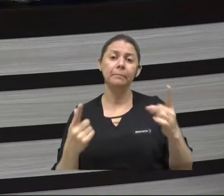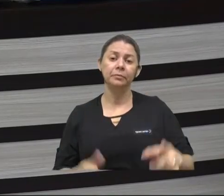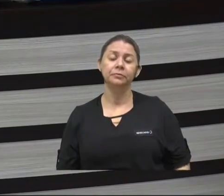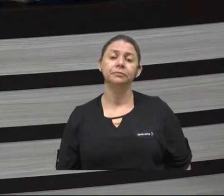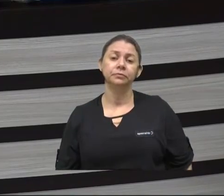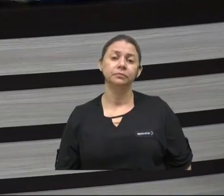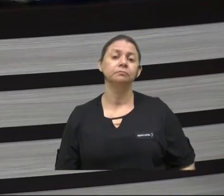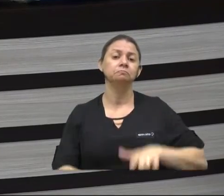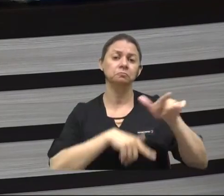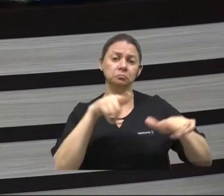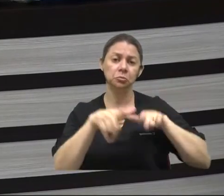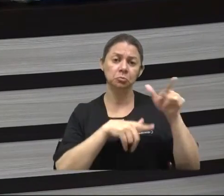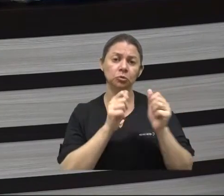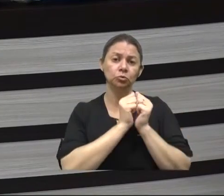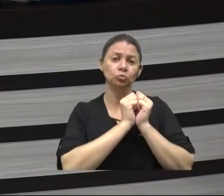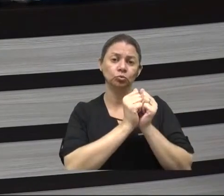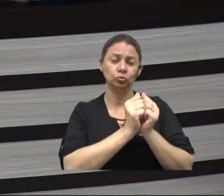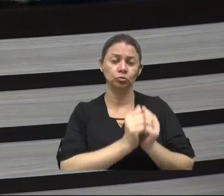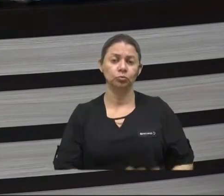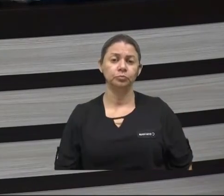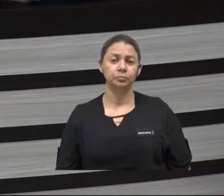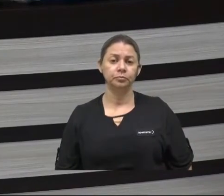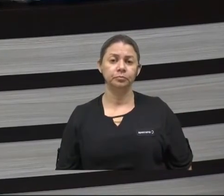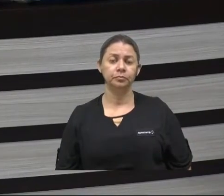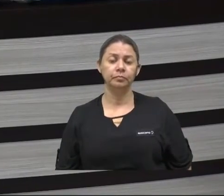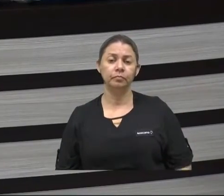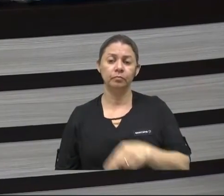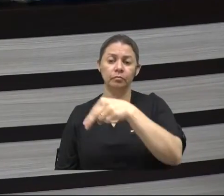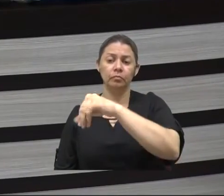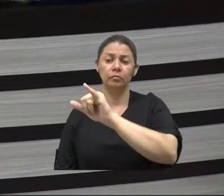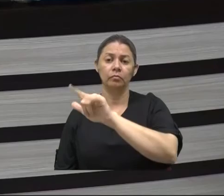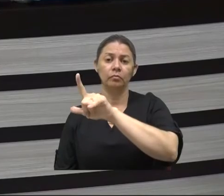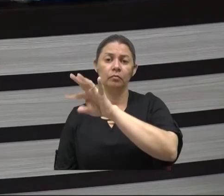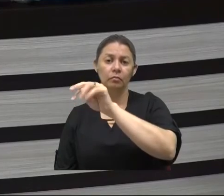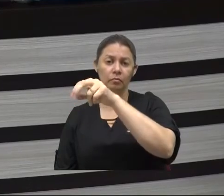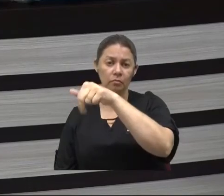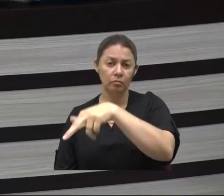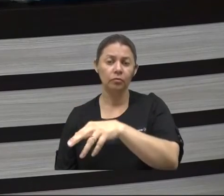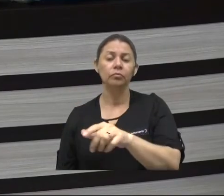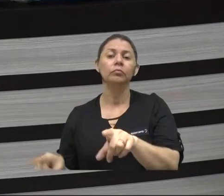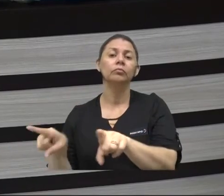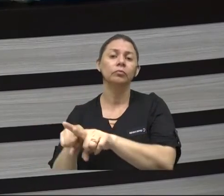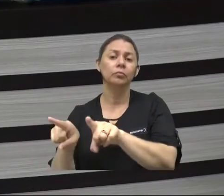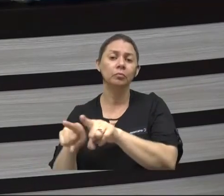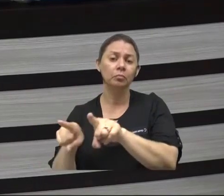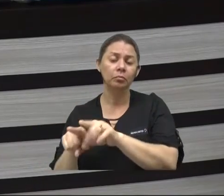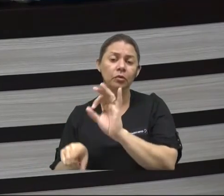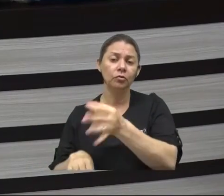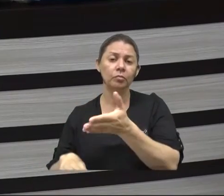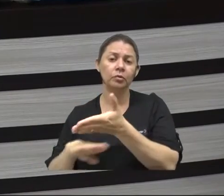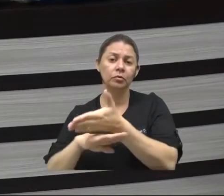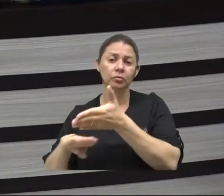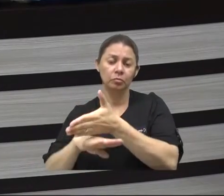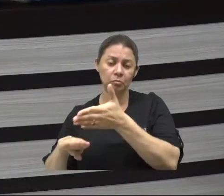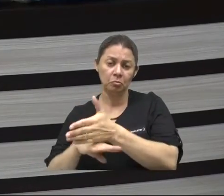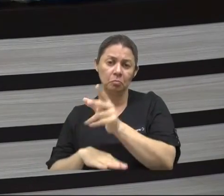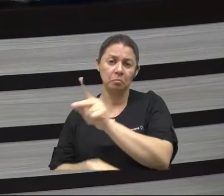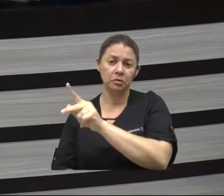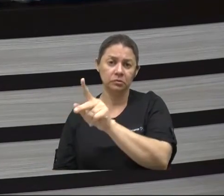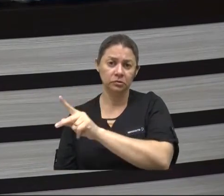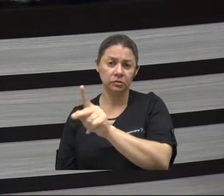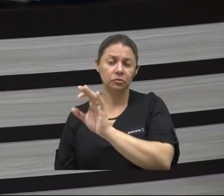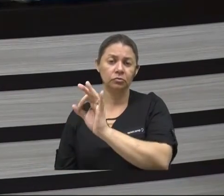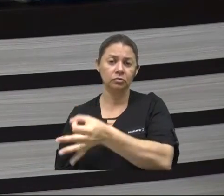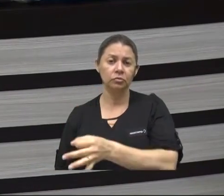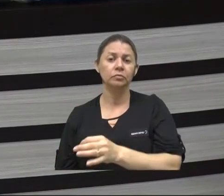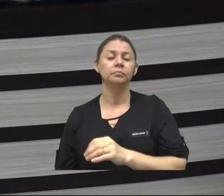trabalhamos. Porque o Newton já teve essa oportunidade de ser presidente aqui da Câmara Municipal de Limeira. E agora, a gente